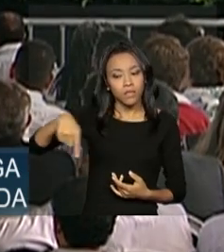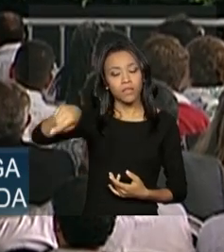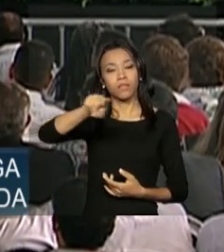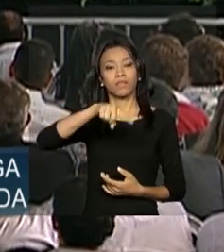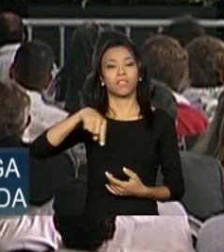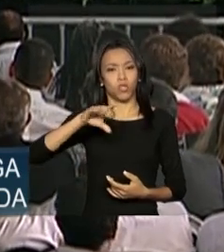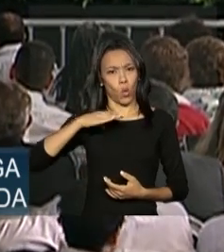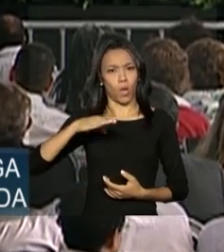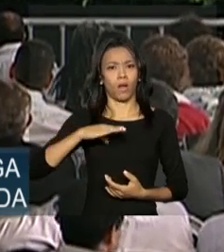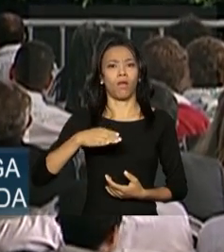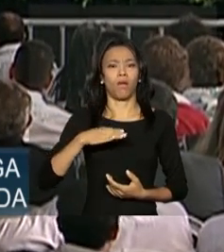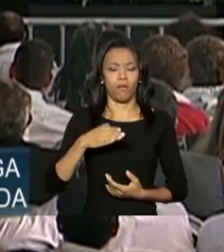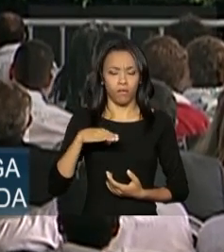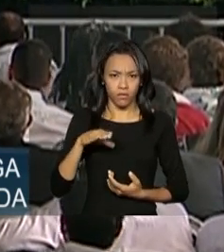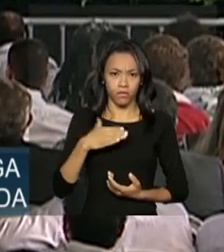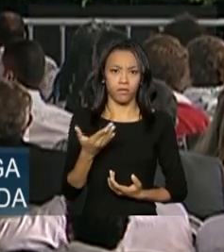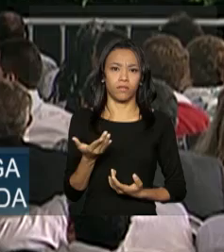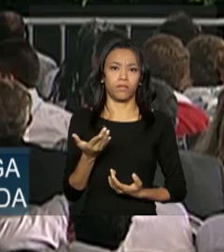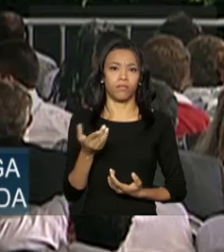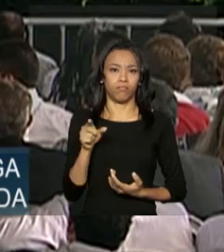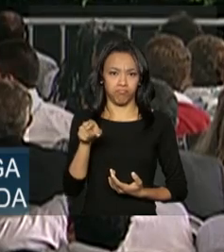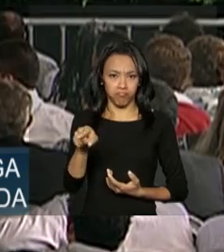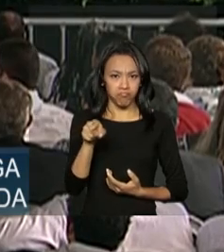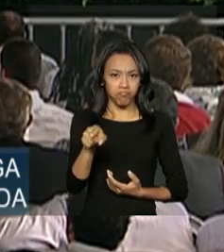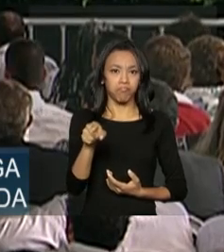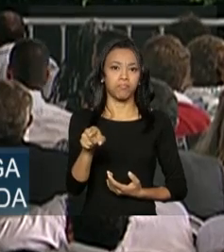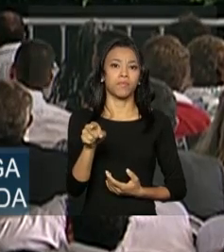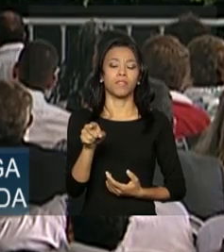a coragem e a dignidade